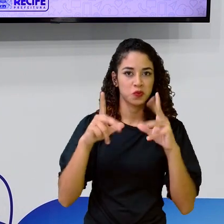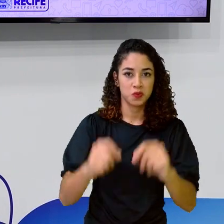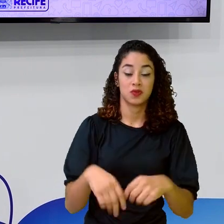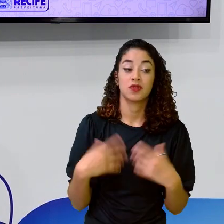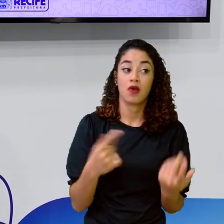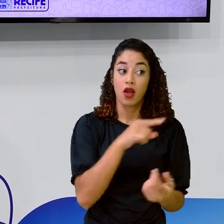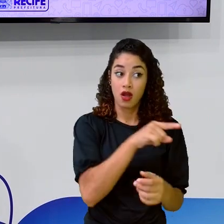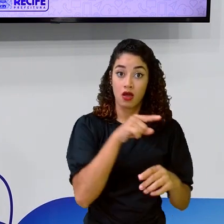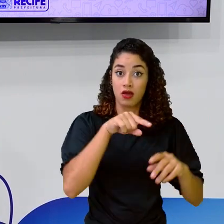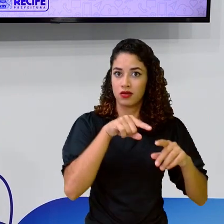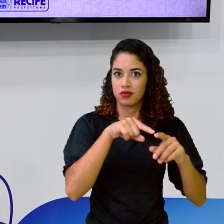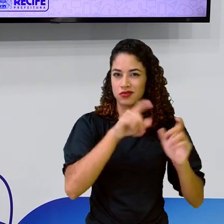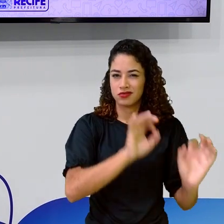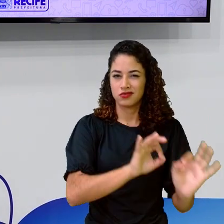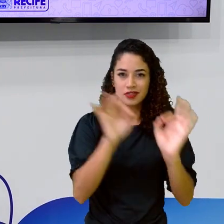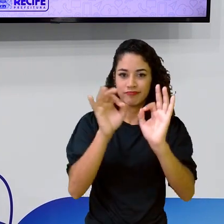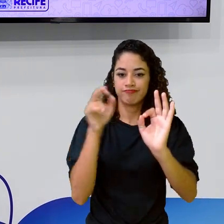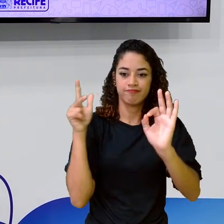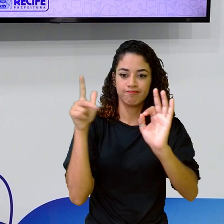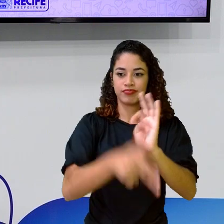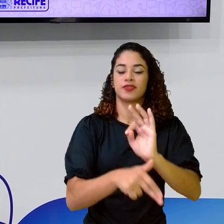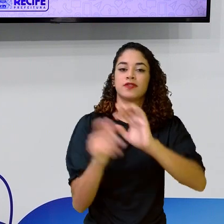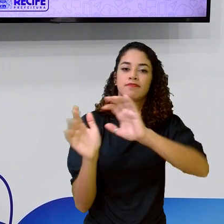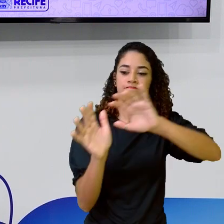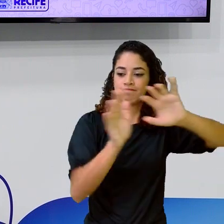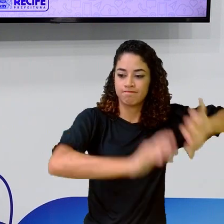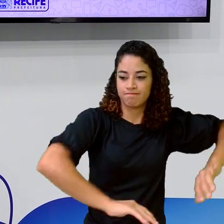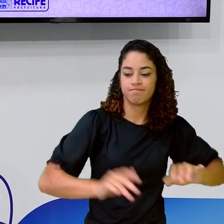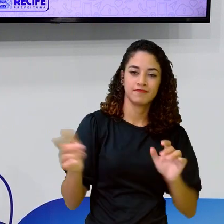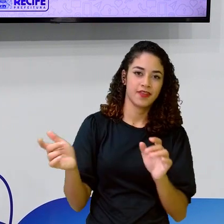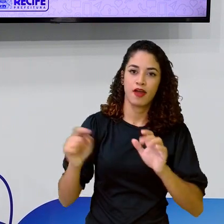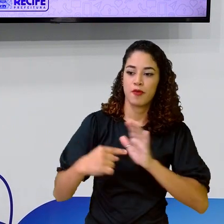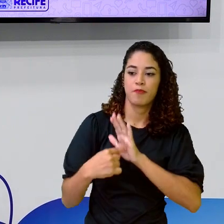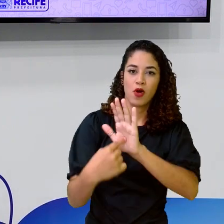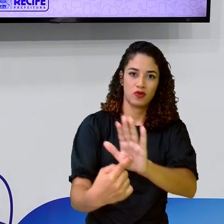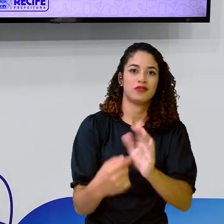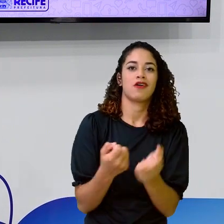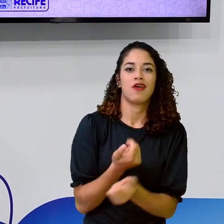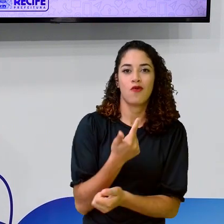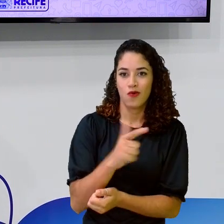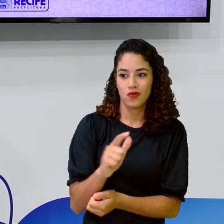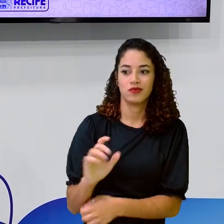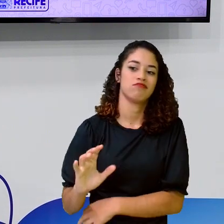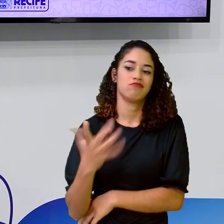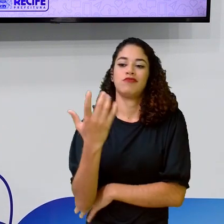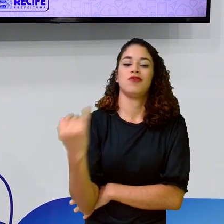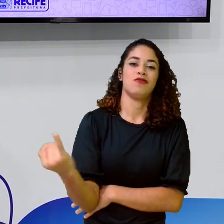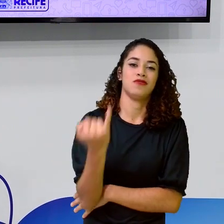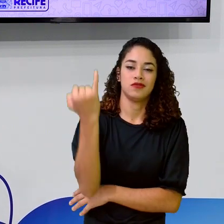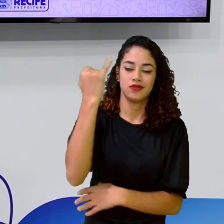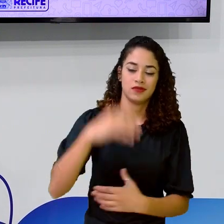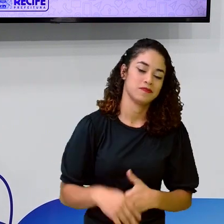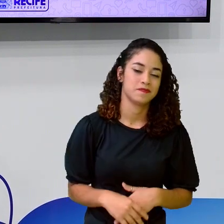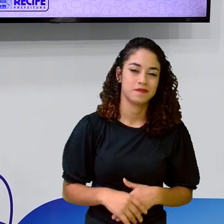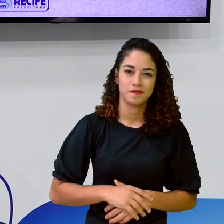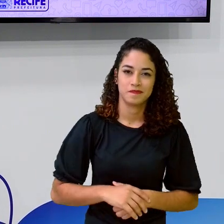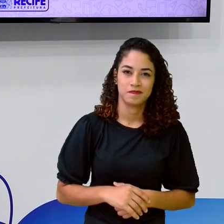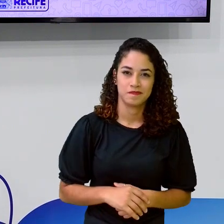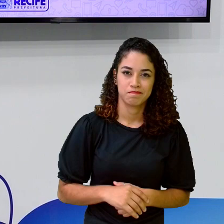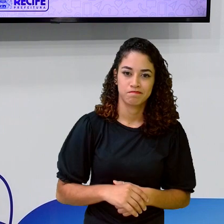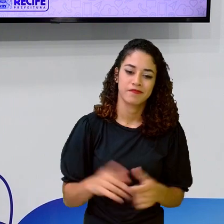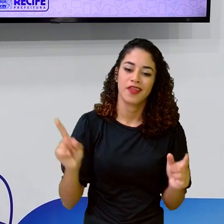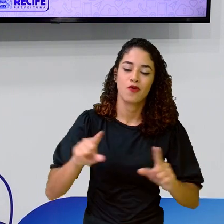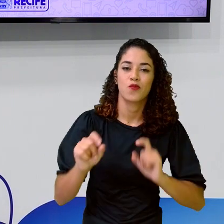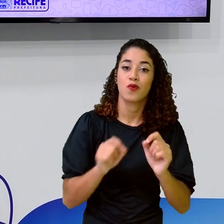interrompida, normal, ali da TV, para fazer essa notícia, dar, fazer essa